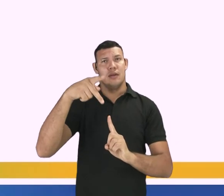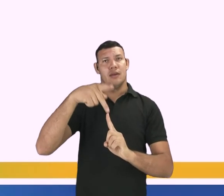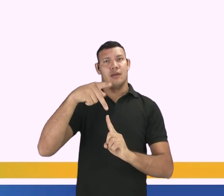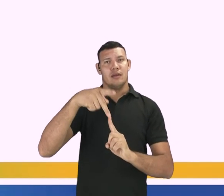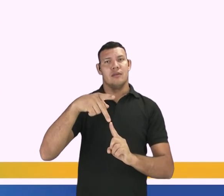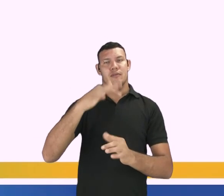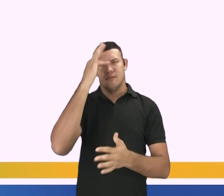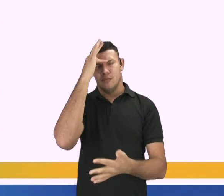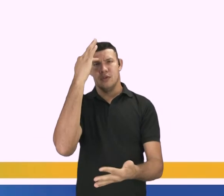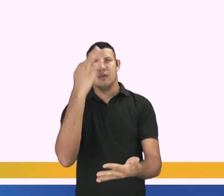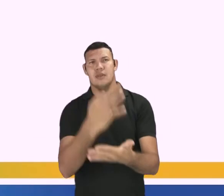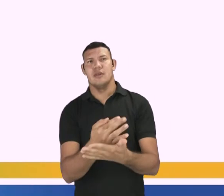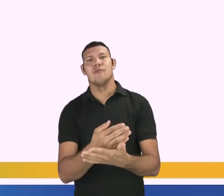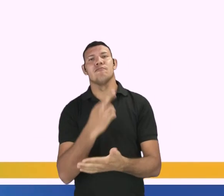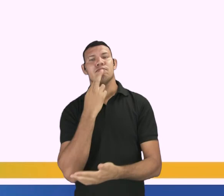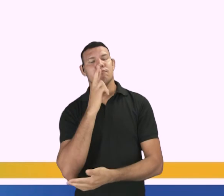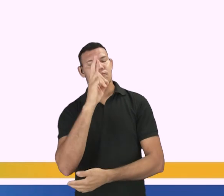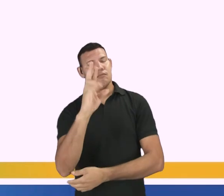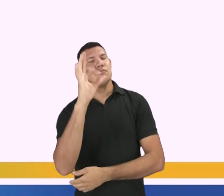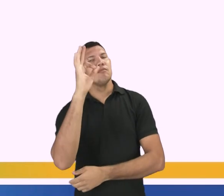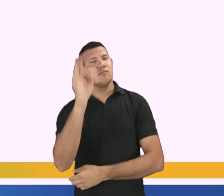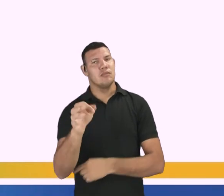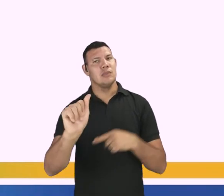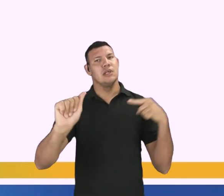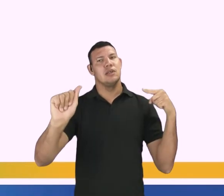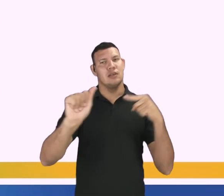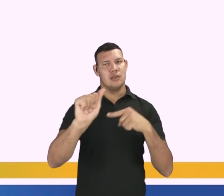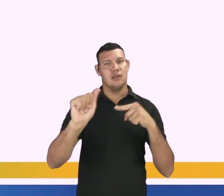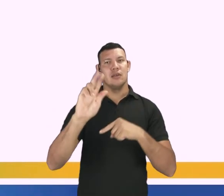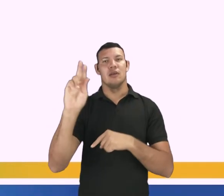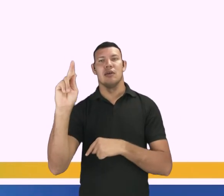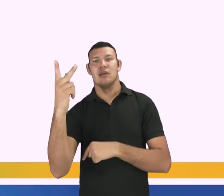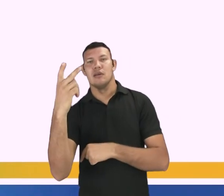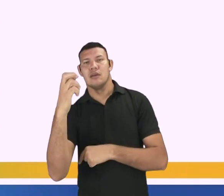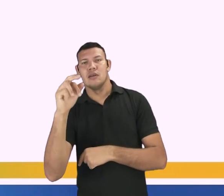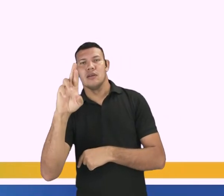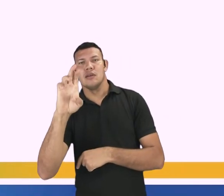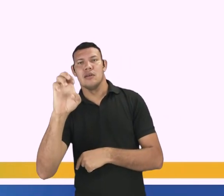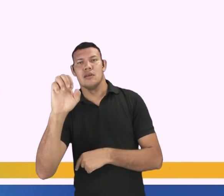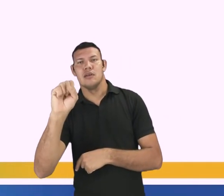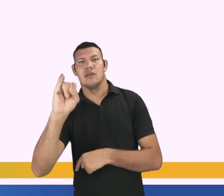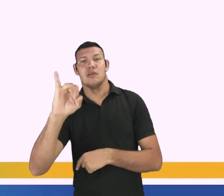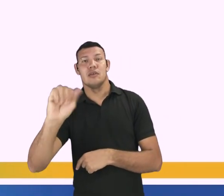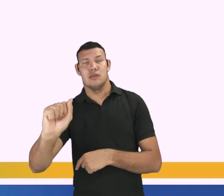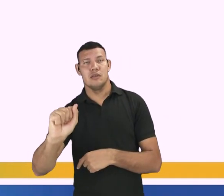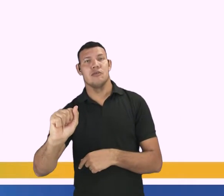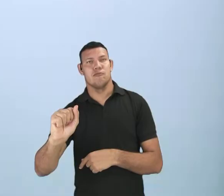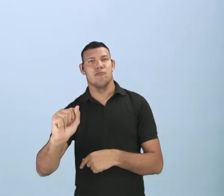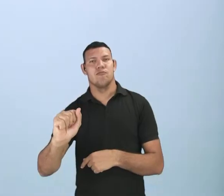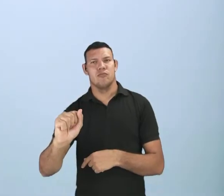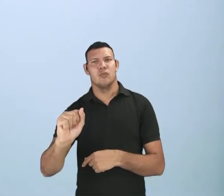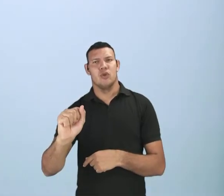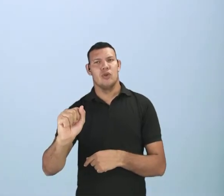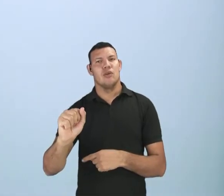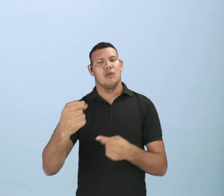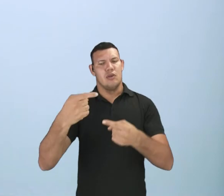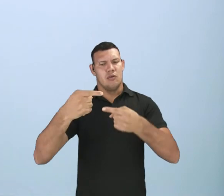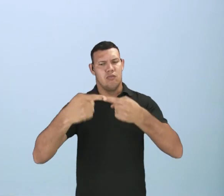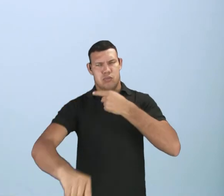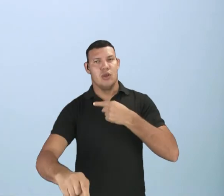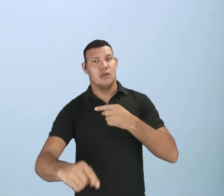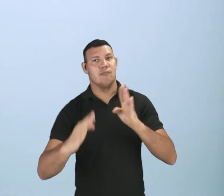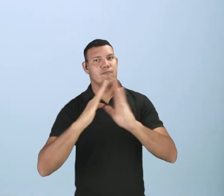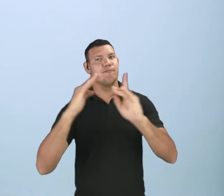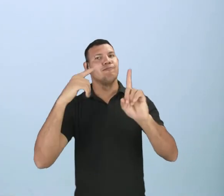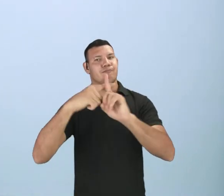A, né? Por quê? Porque heresia era o termo que dizia que você estava indo contra os princípios da